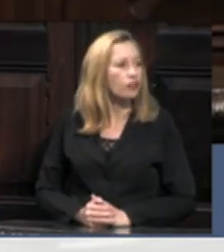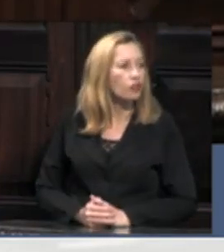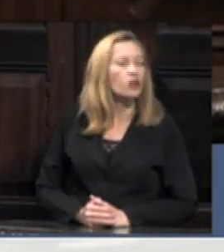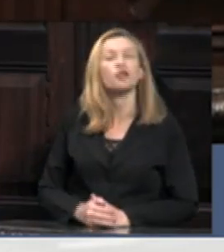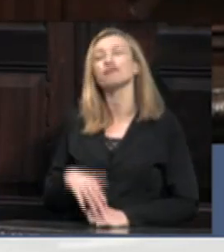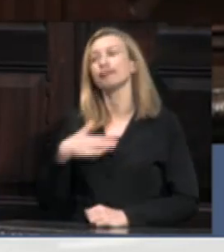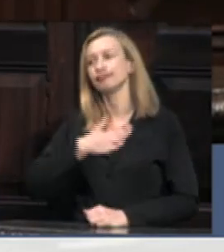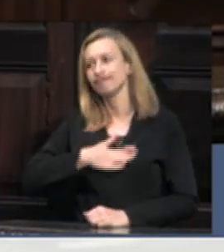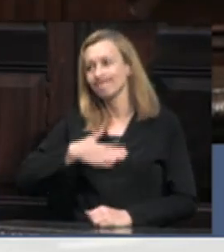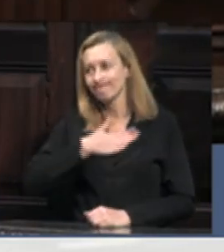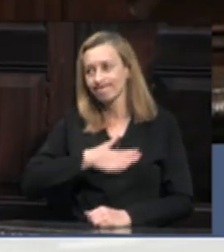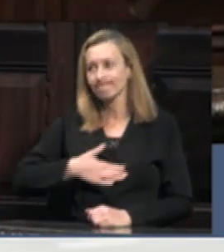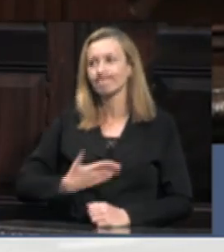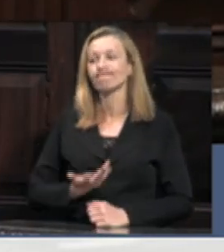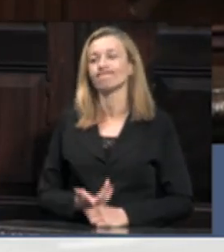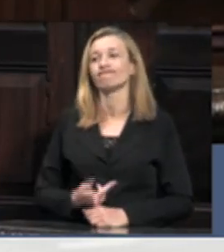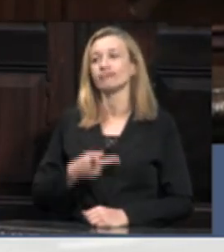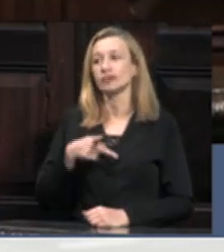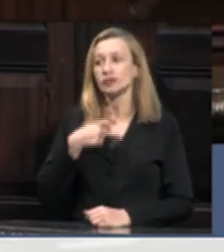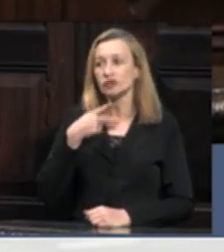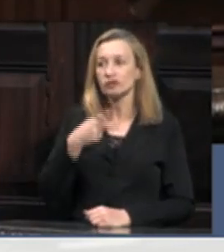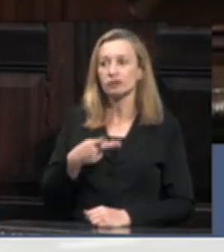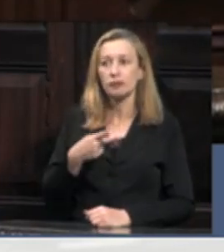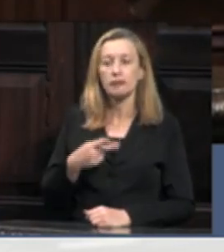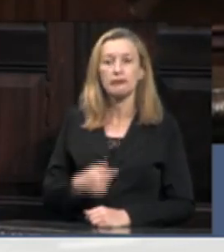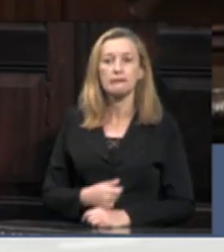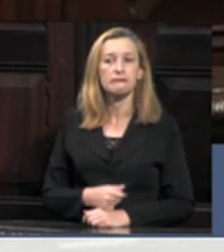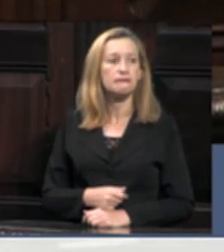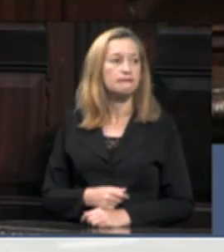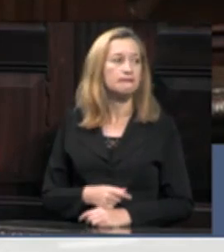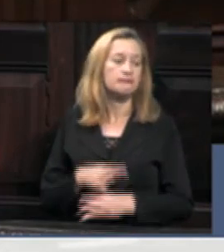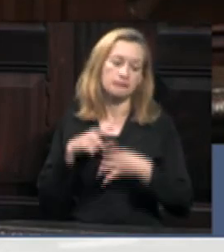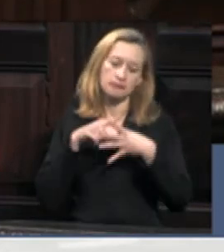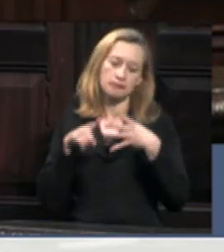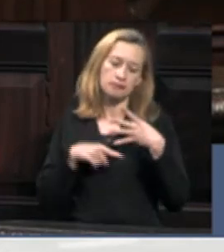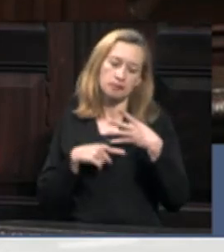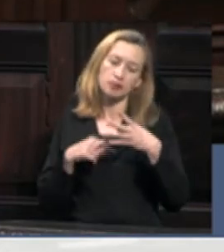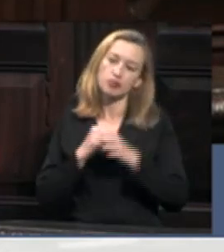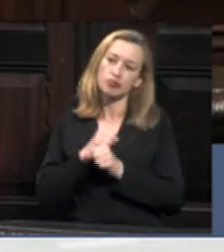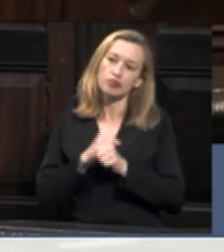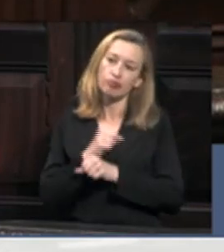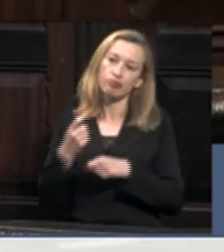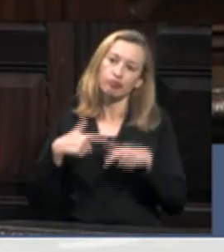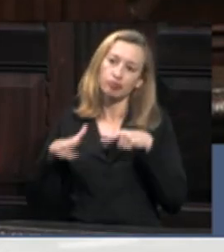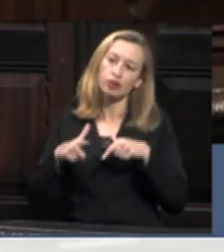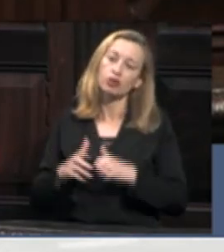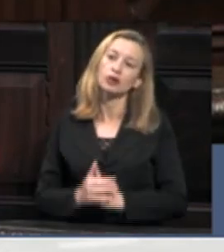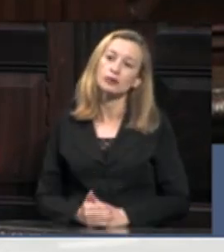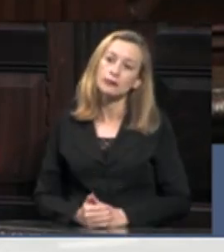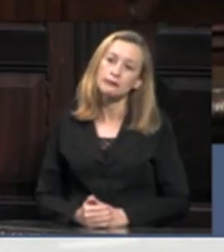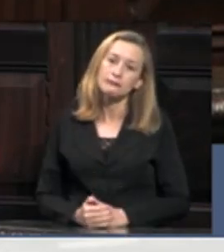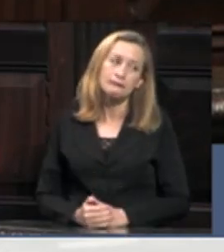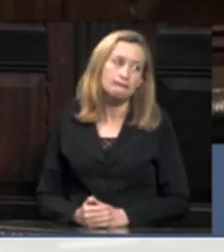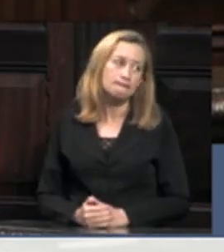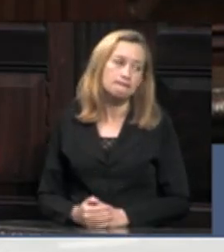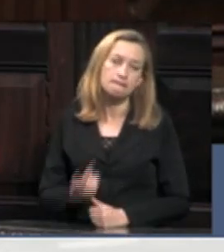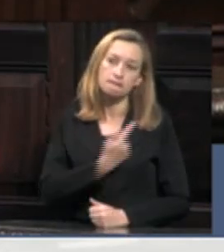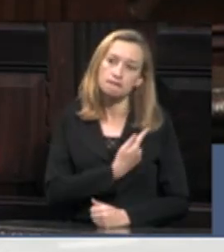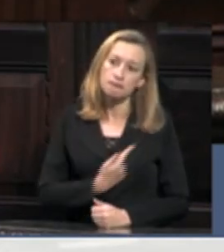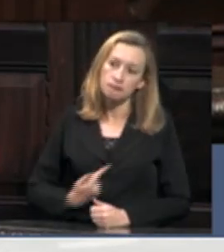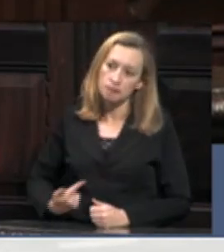eu gostaria de falar uma coisa sobre esses 4 anos. Um governo que